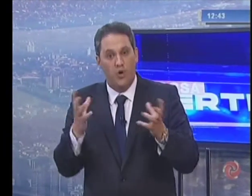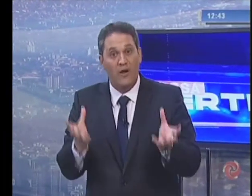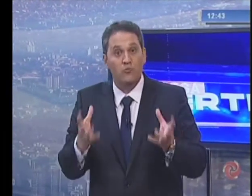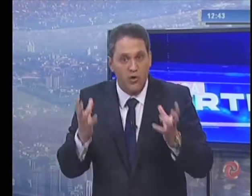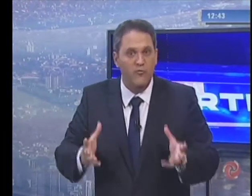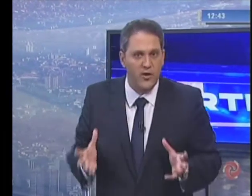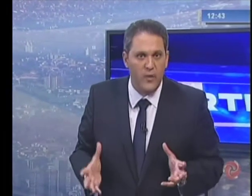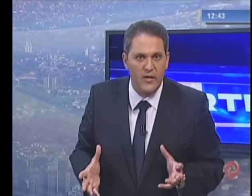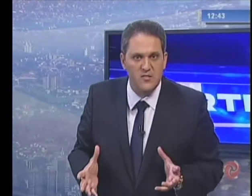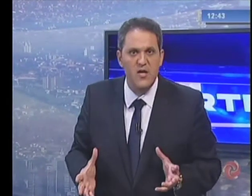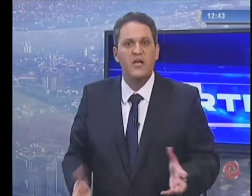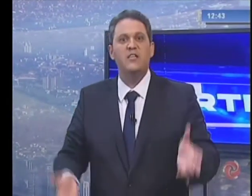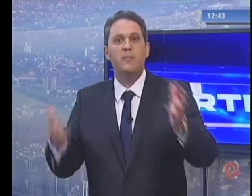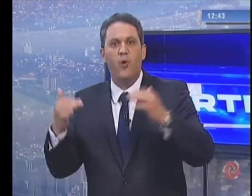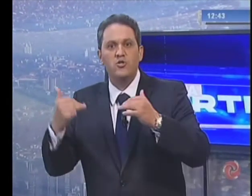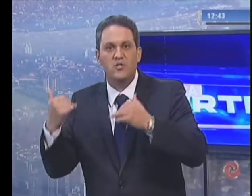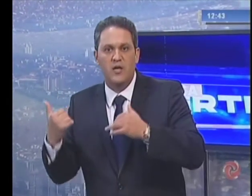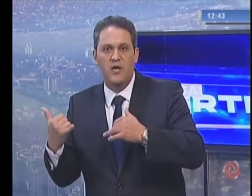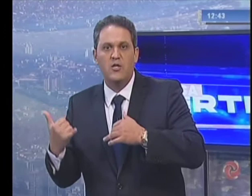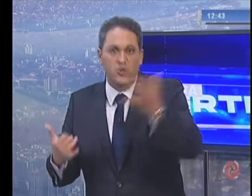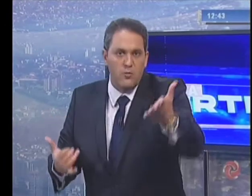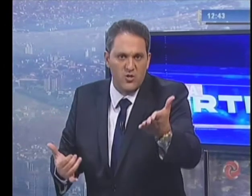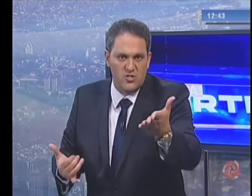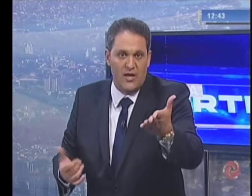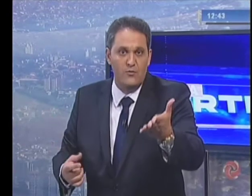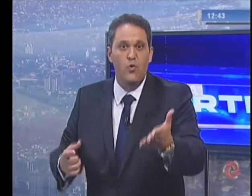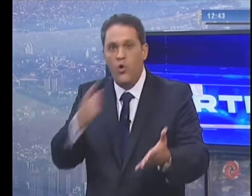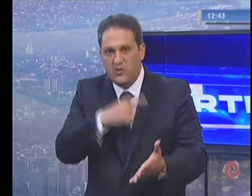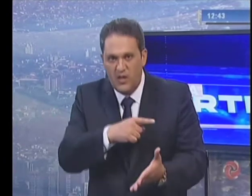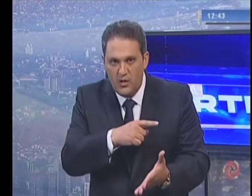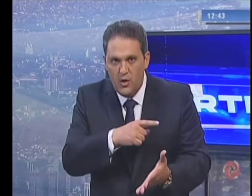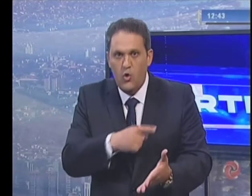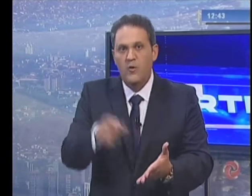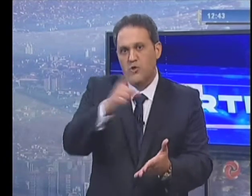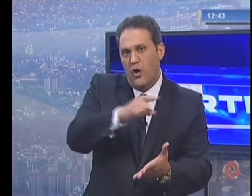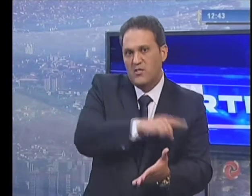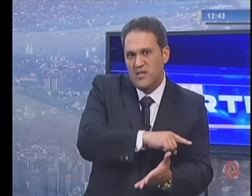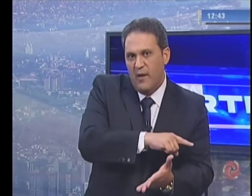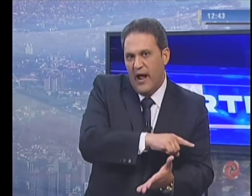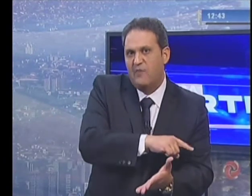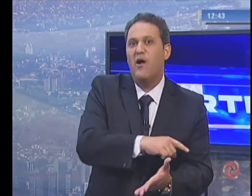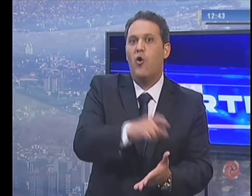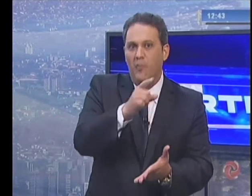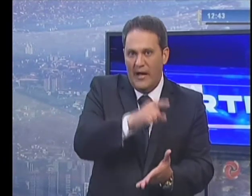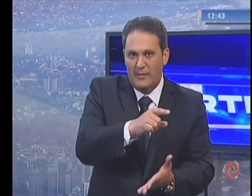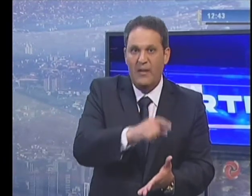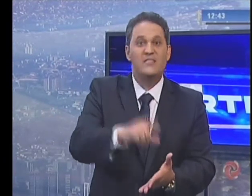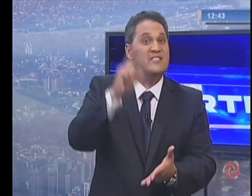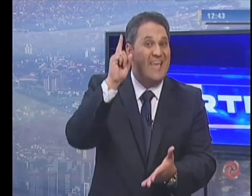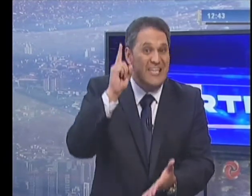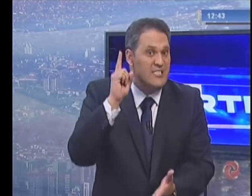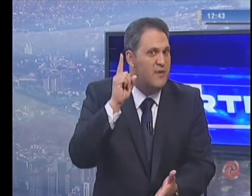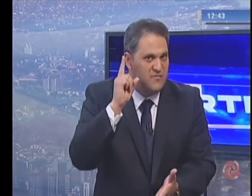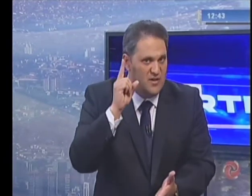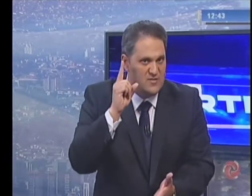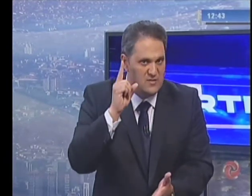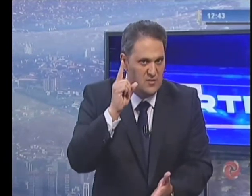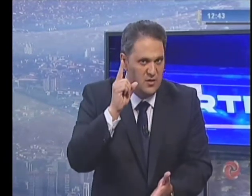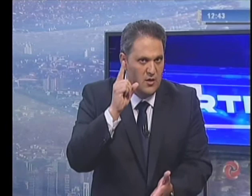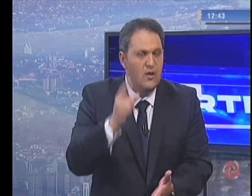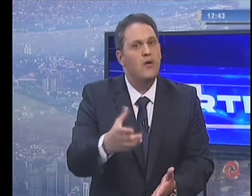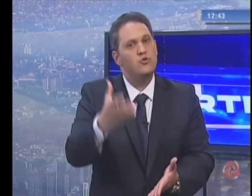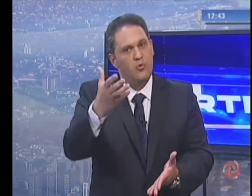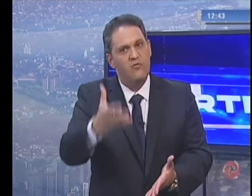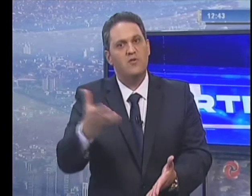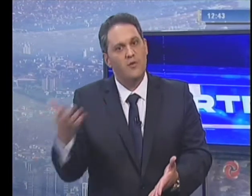se tornaram tão frequentes que, depois de ter te mostrado ontem, uma escola de Sabará que foi arrombada pela sétima vez,